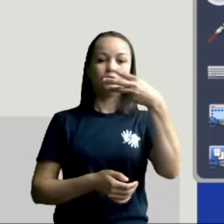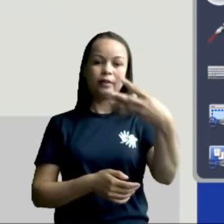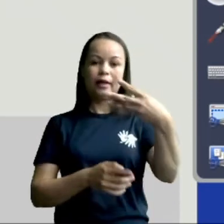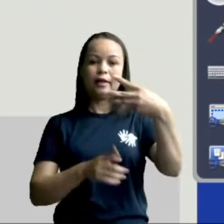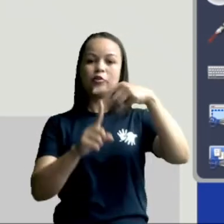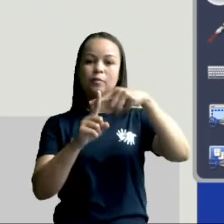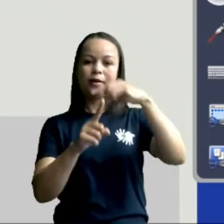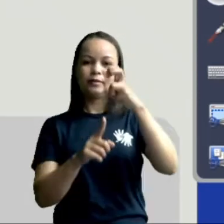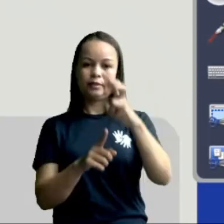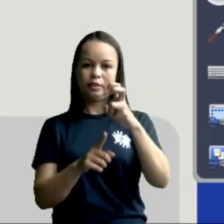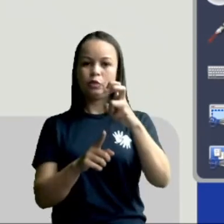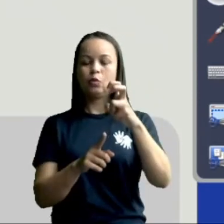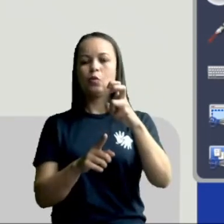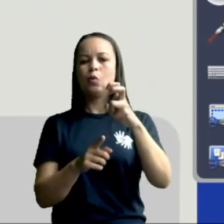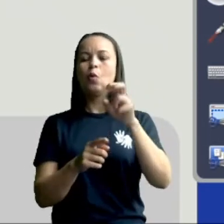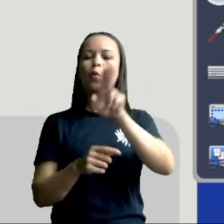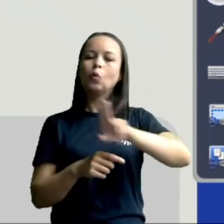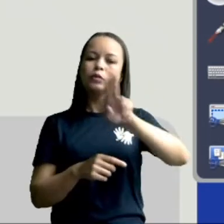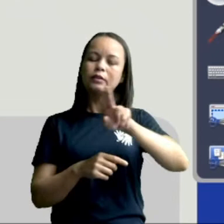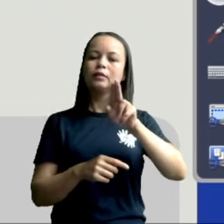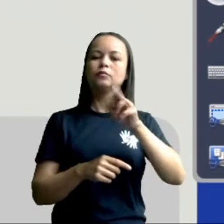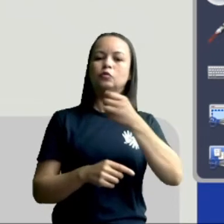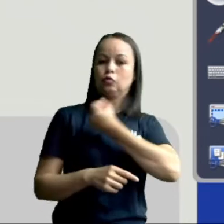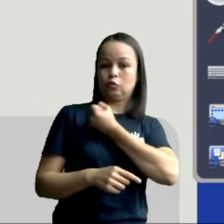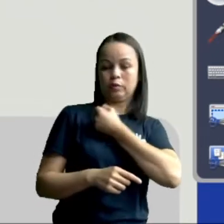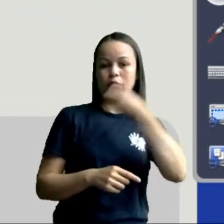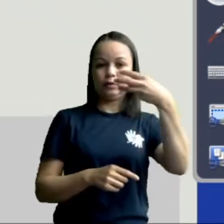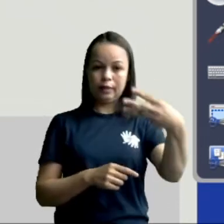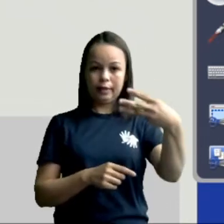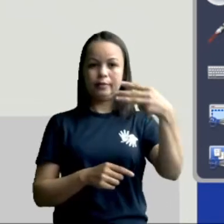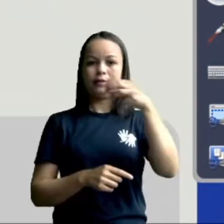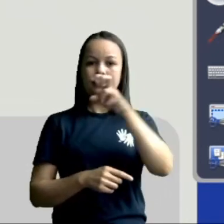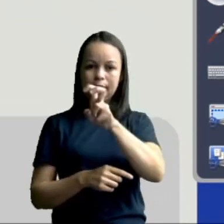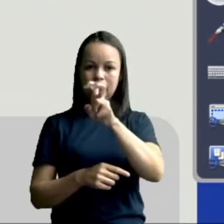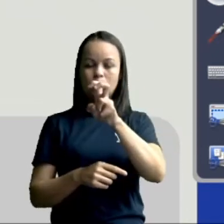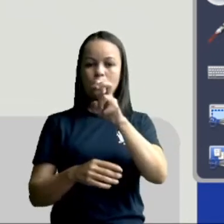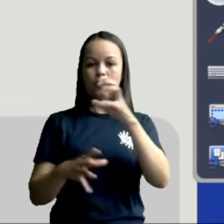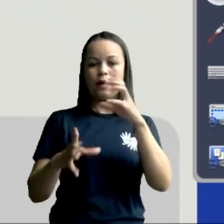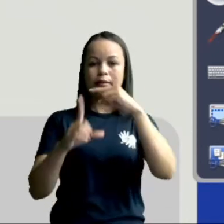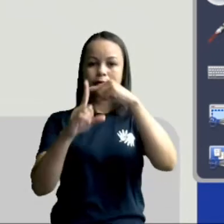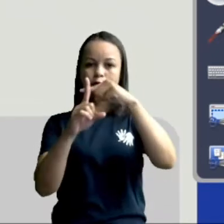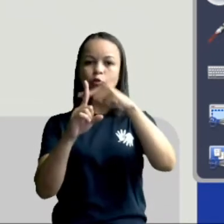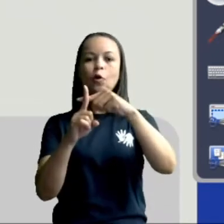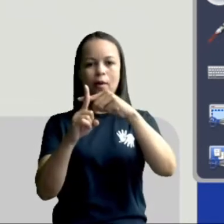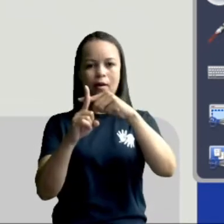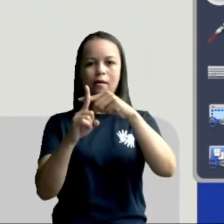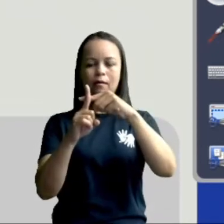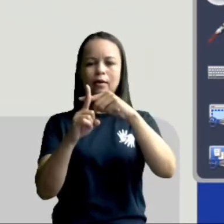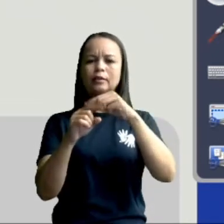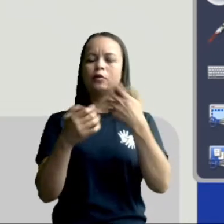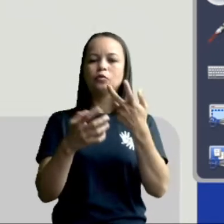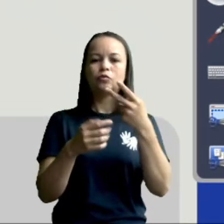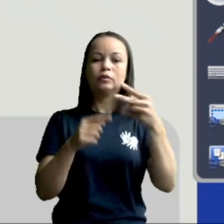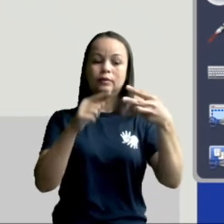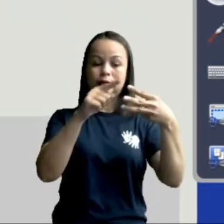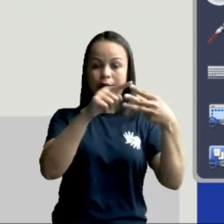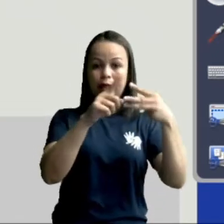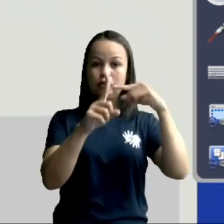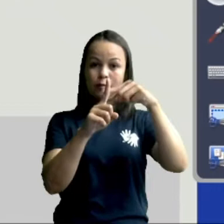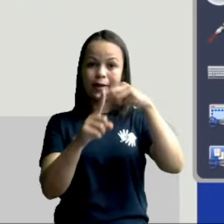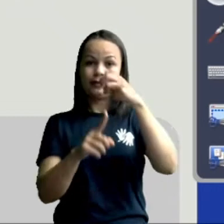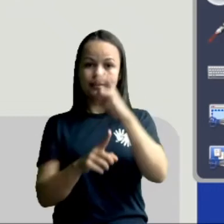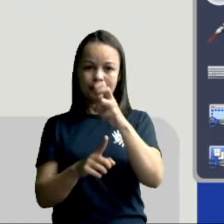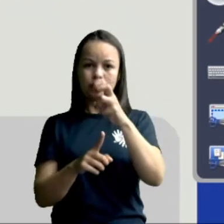5. Nós usamos os algarismos 3 e 5 e uma operação de soma, né? Estamos somando o número 3